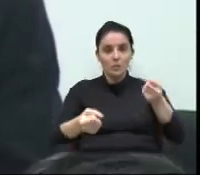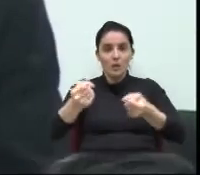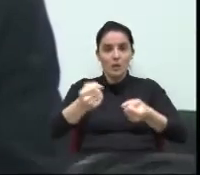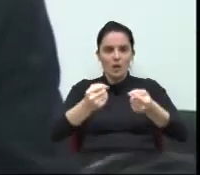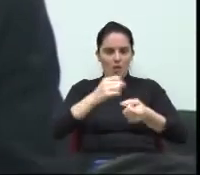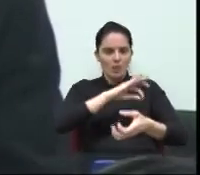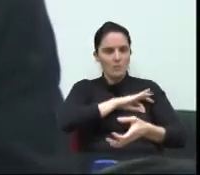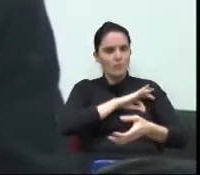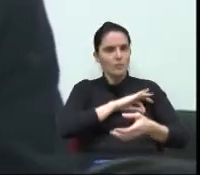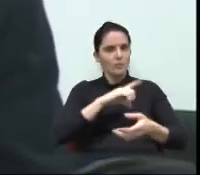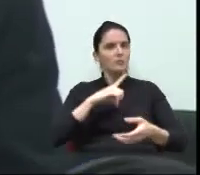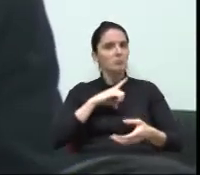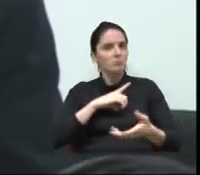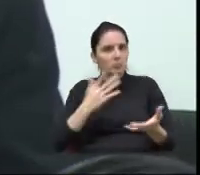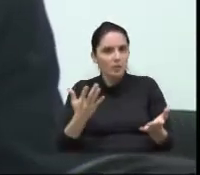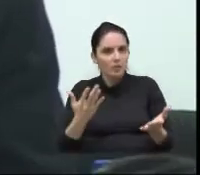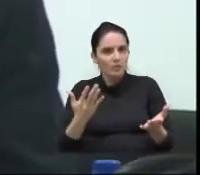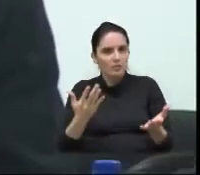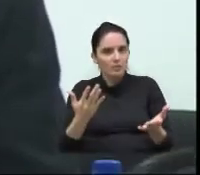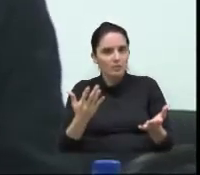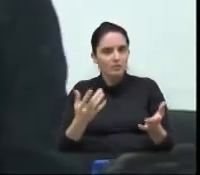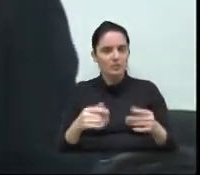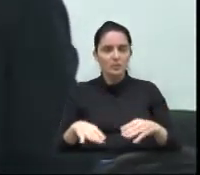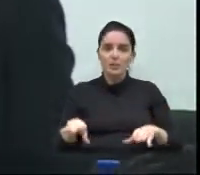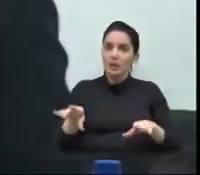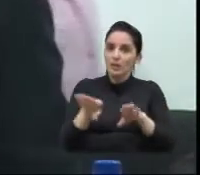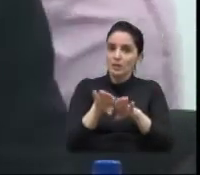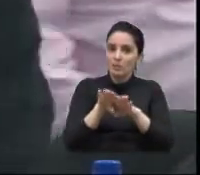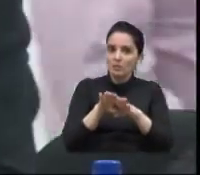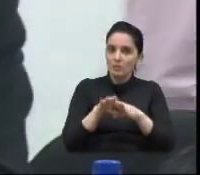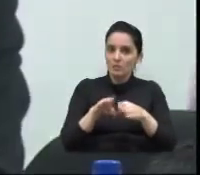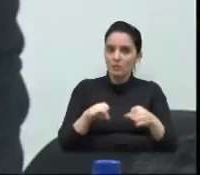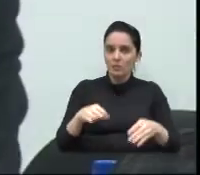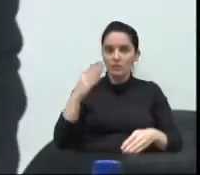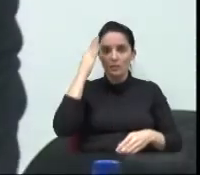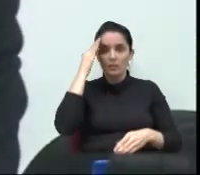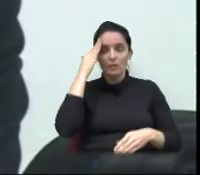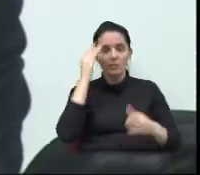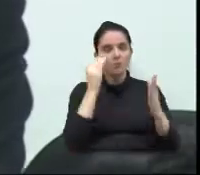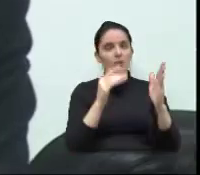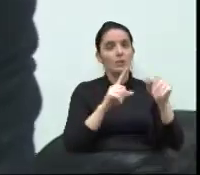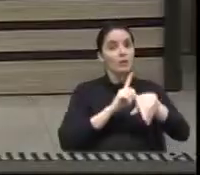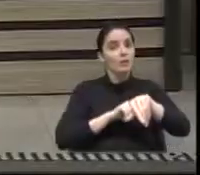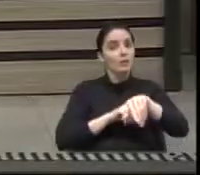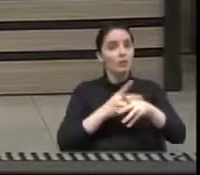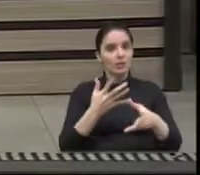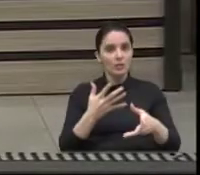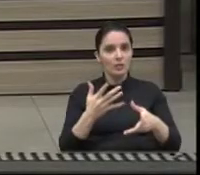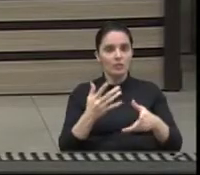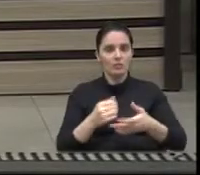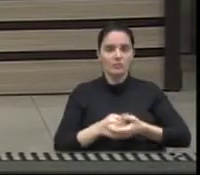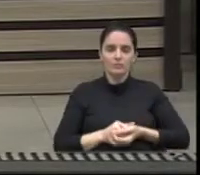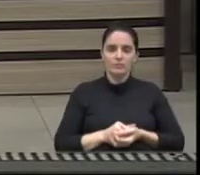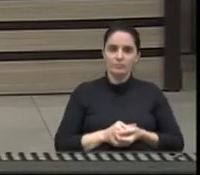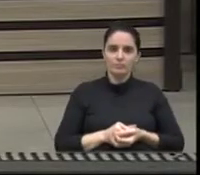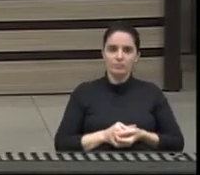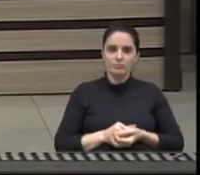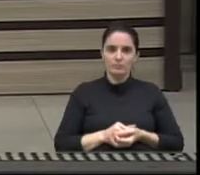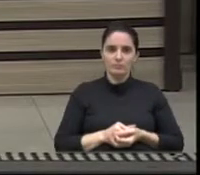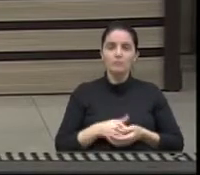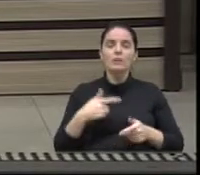programação de escala para que possa atender as escolas municipais. Muito obrigado, senhor presidente. Continue a discussão,